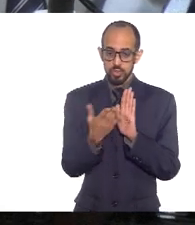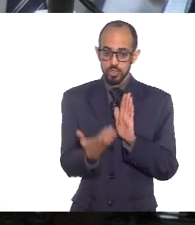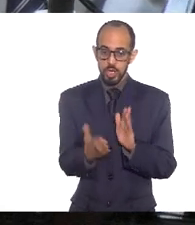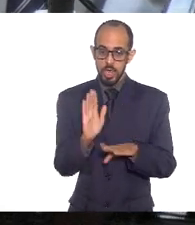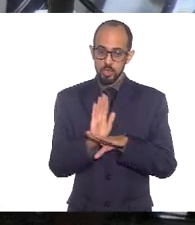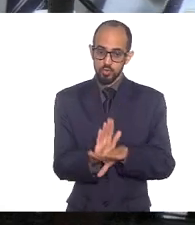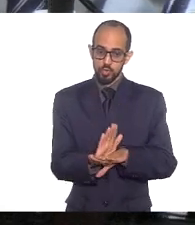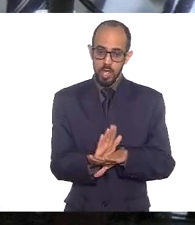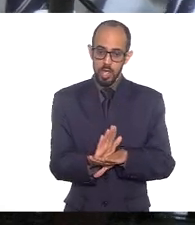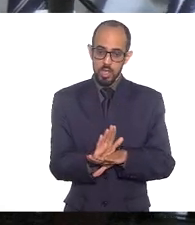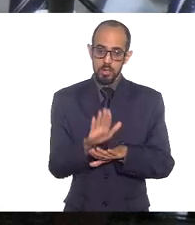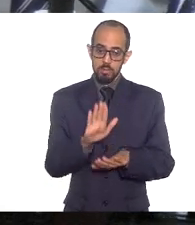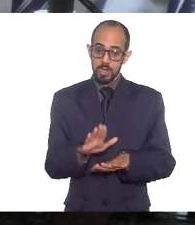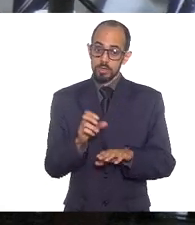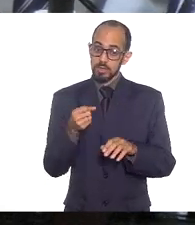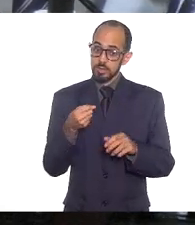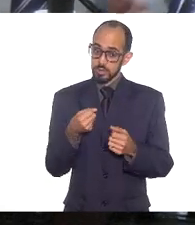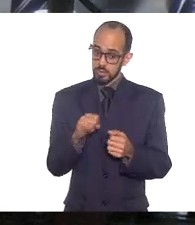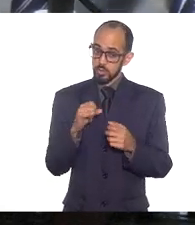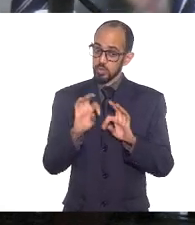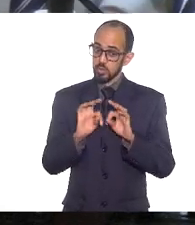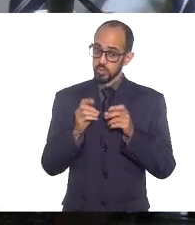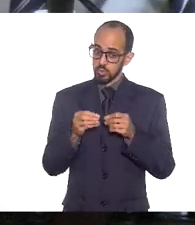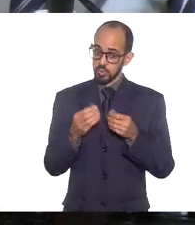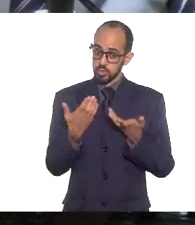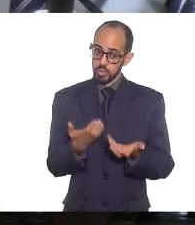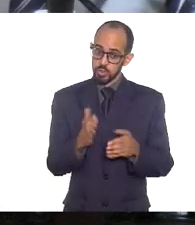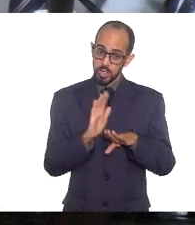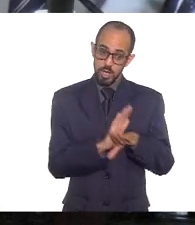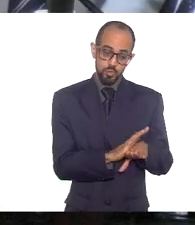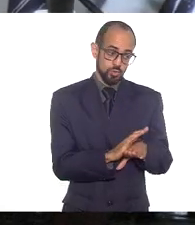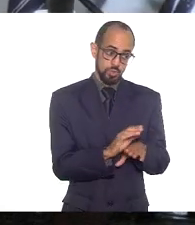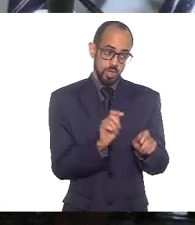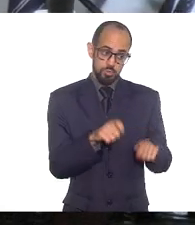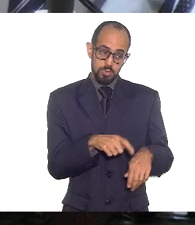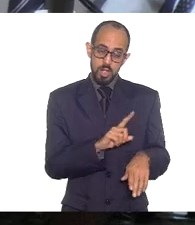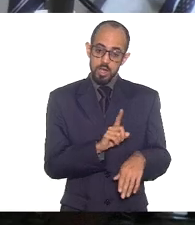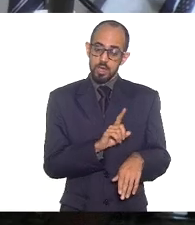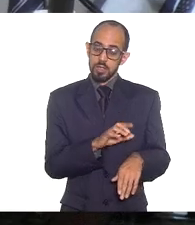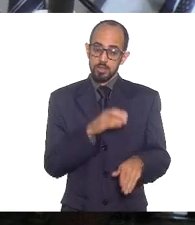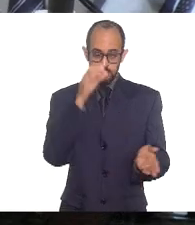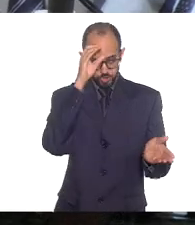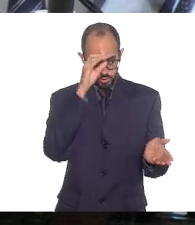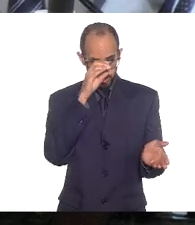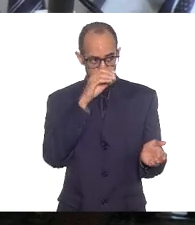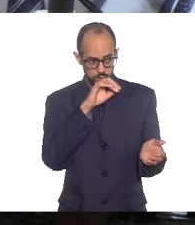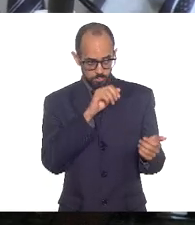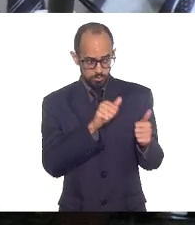aqui mas se todo mundo quiser ajudar que a gente ajudar pedir deixar para o final pode ser tia